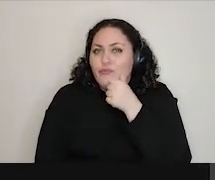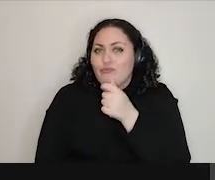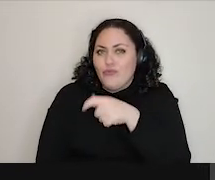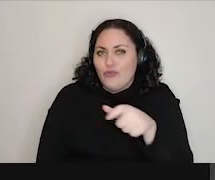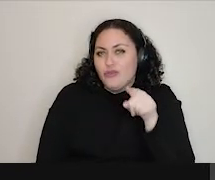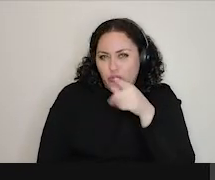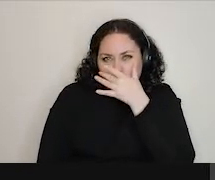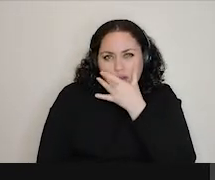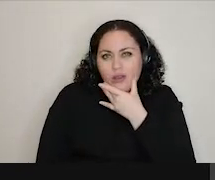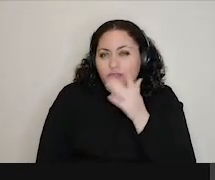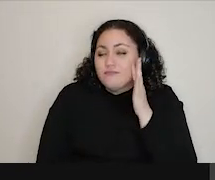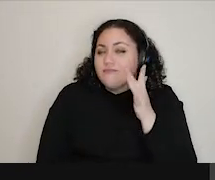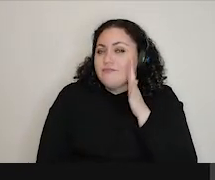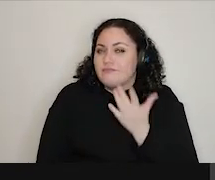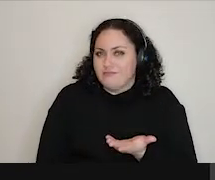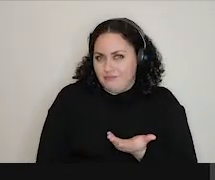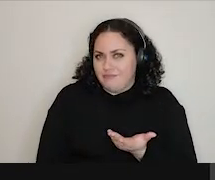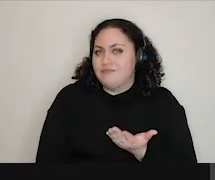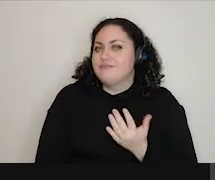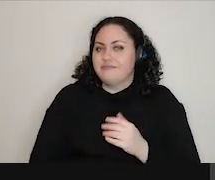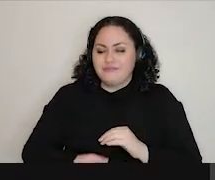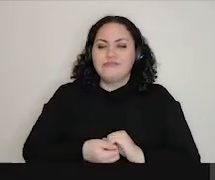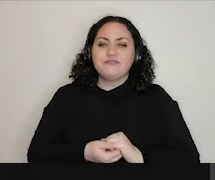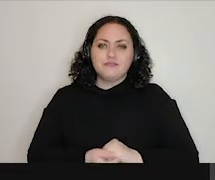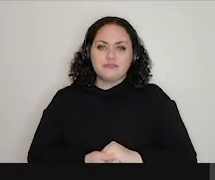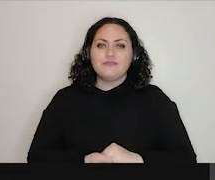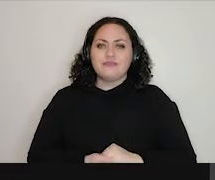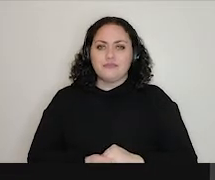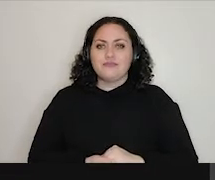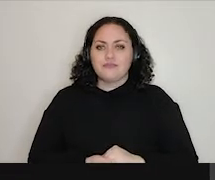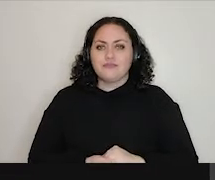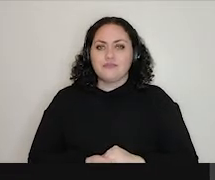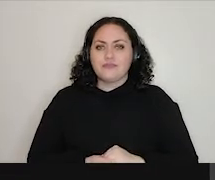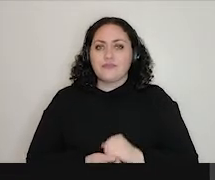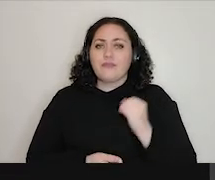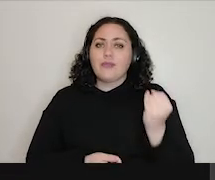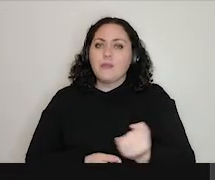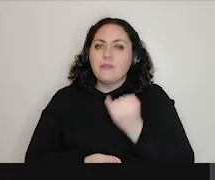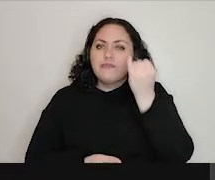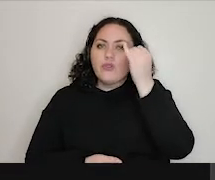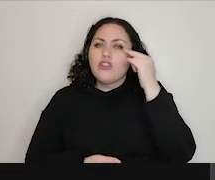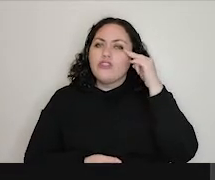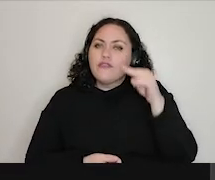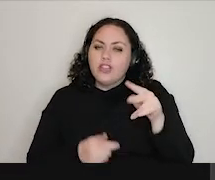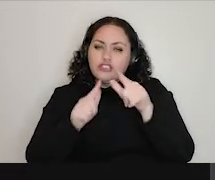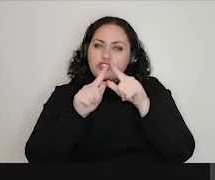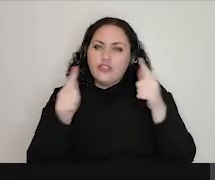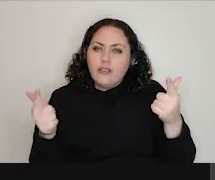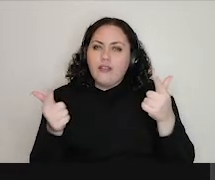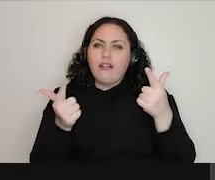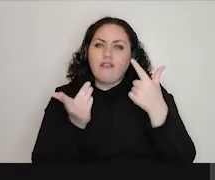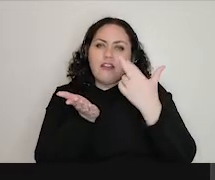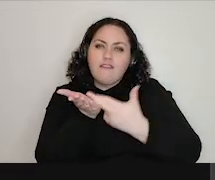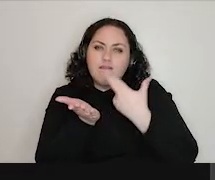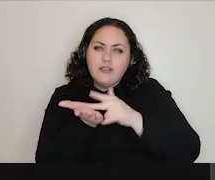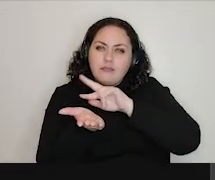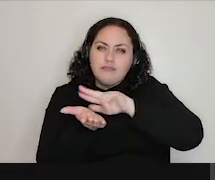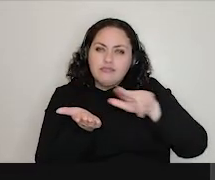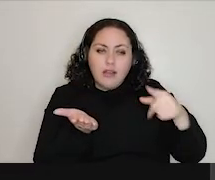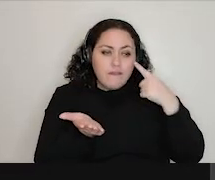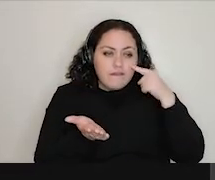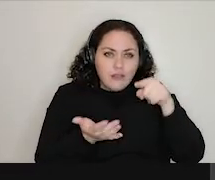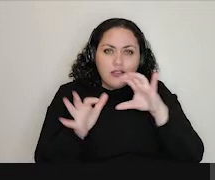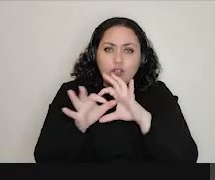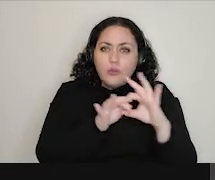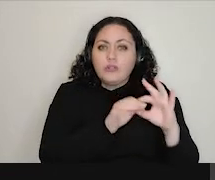permanecer vivo ou viva? Então é importante que a gente olhe para essas notícias, que a gente olhe